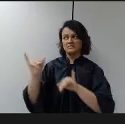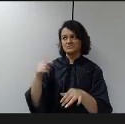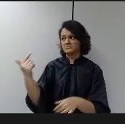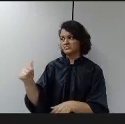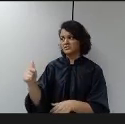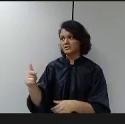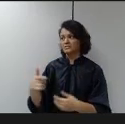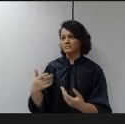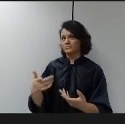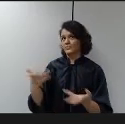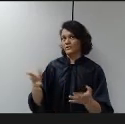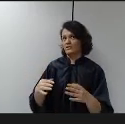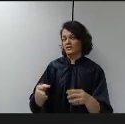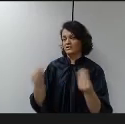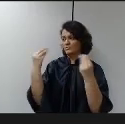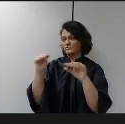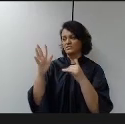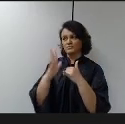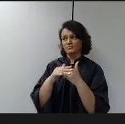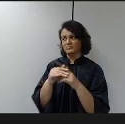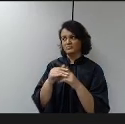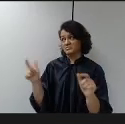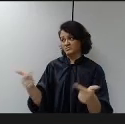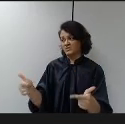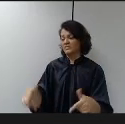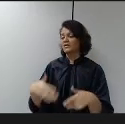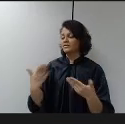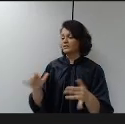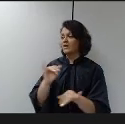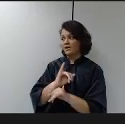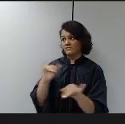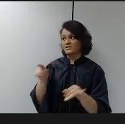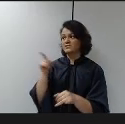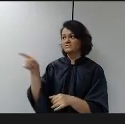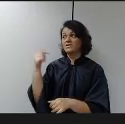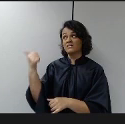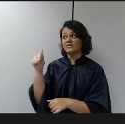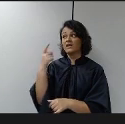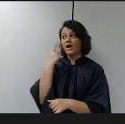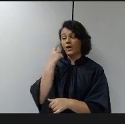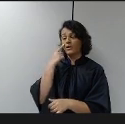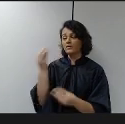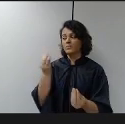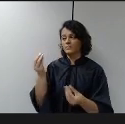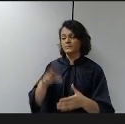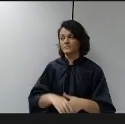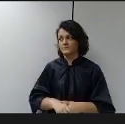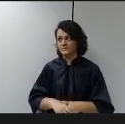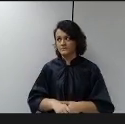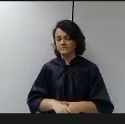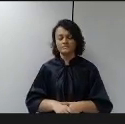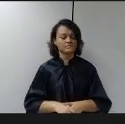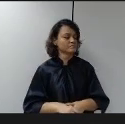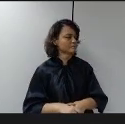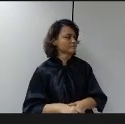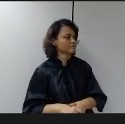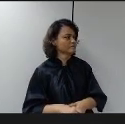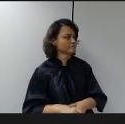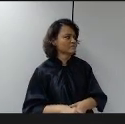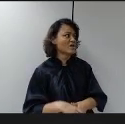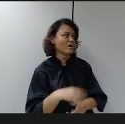Então, eu queria passar para a Vossa Excelência avaliar essa situação com os demais ministros. Eu queria,